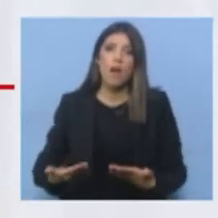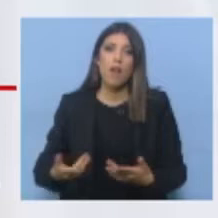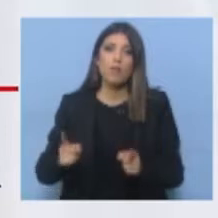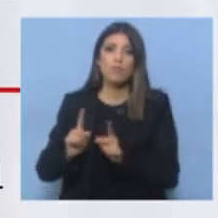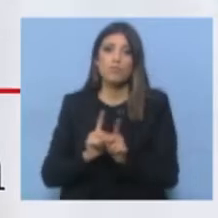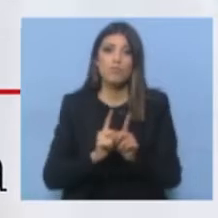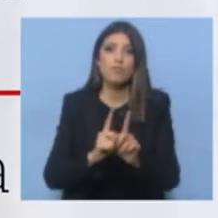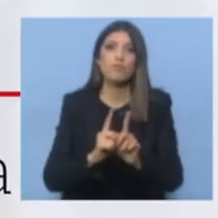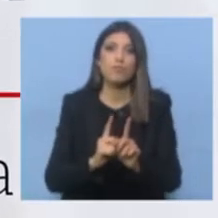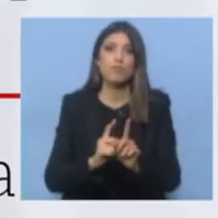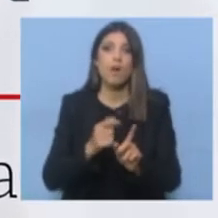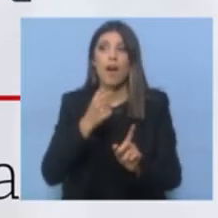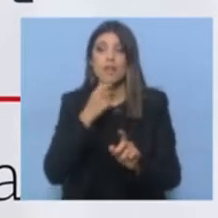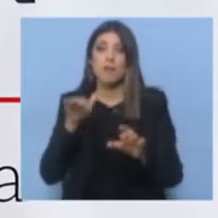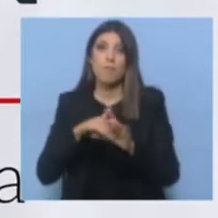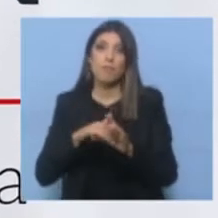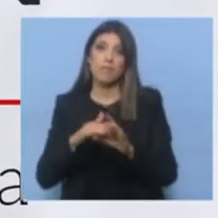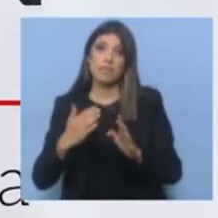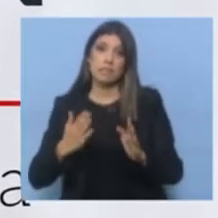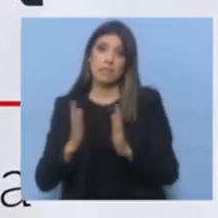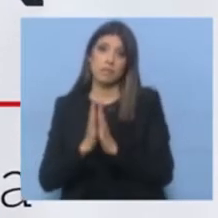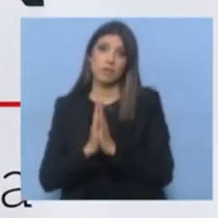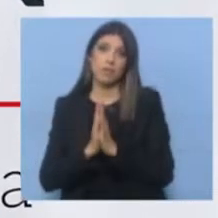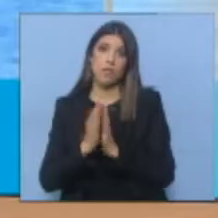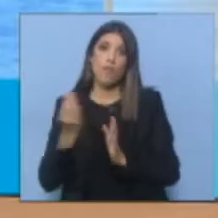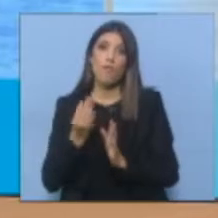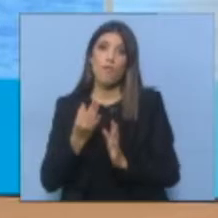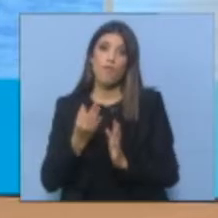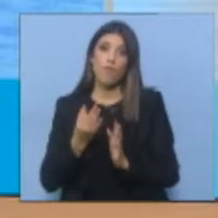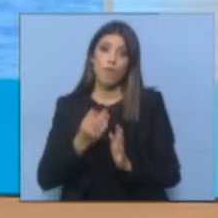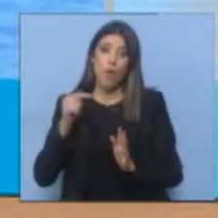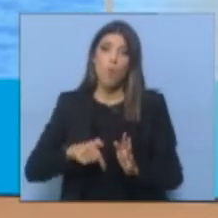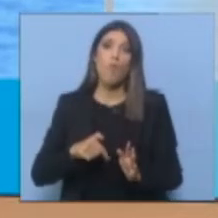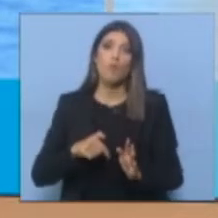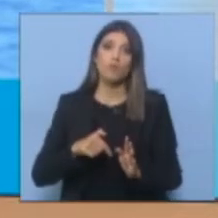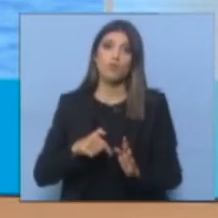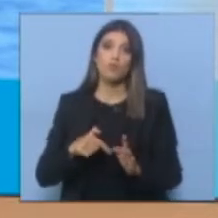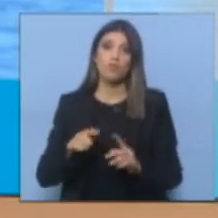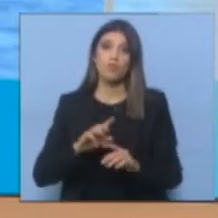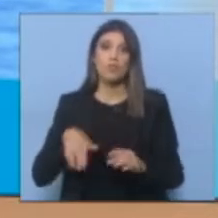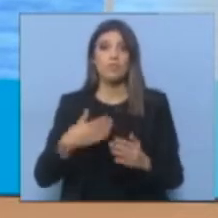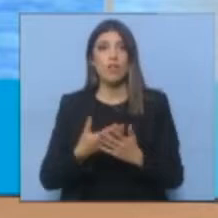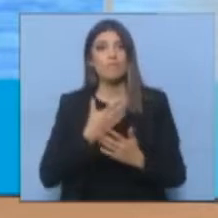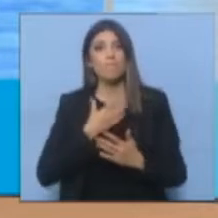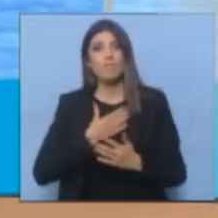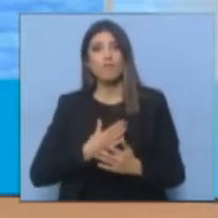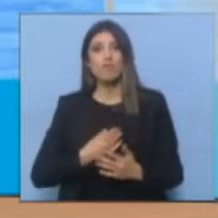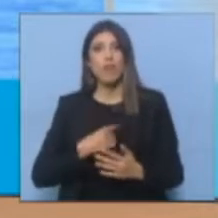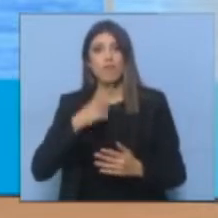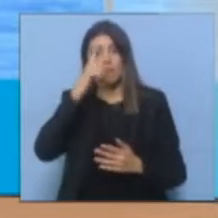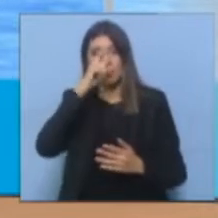pelo facto de pertencer a determinada religião, é uma coisa de hoje, é um facto de hoje. E queremos então lembrar estes homens e mulheres, são apenas